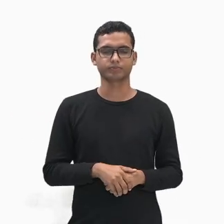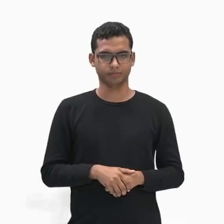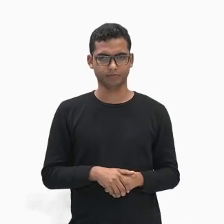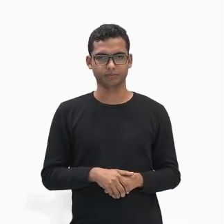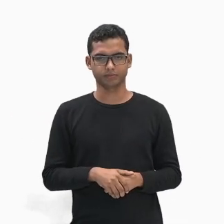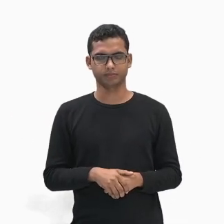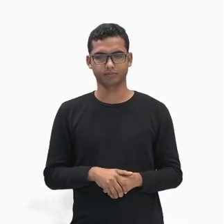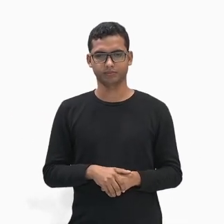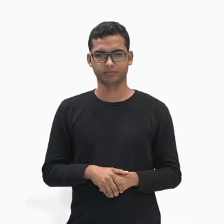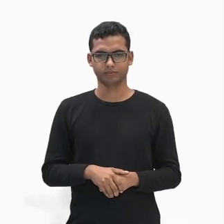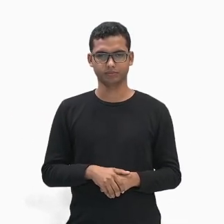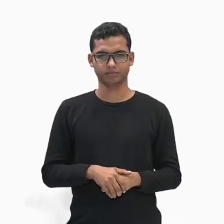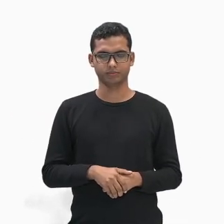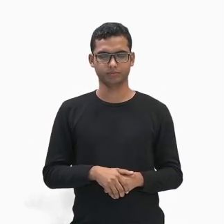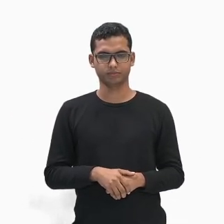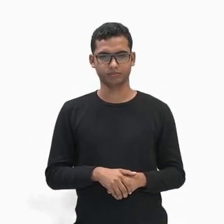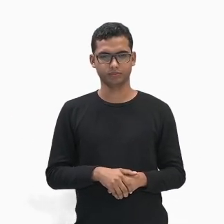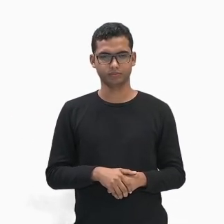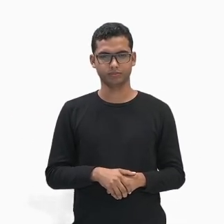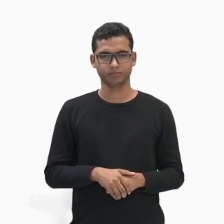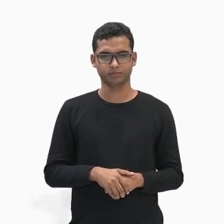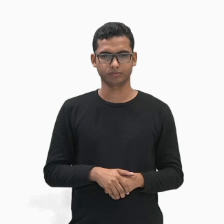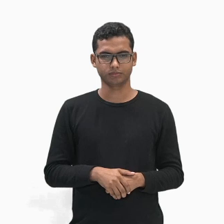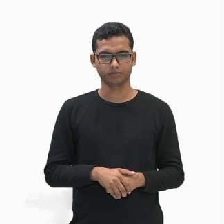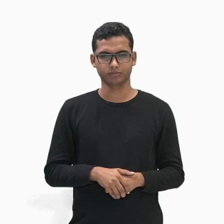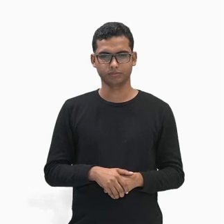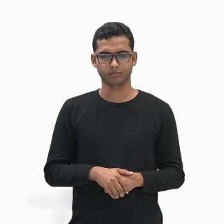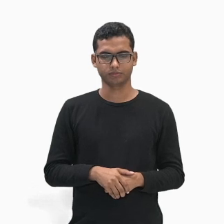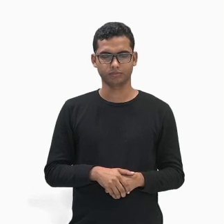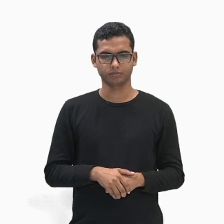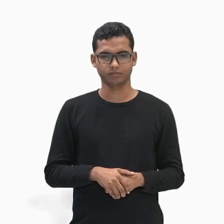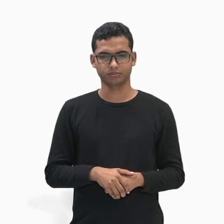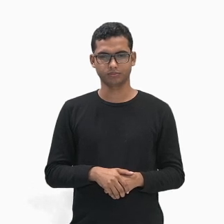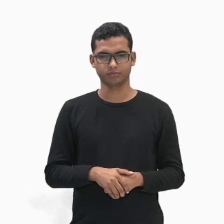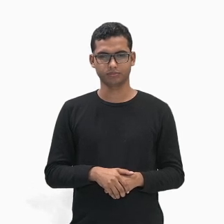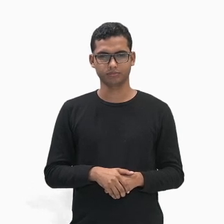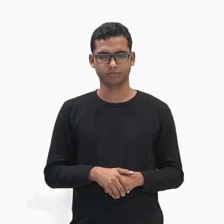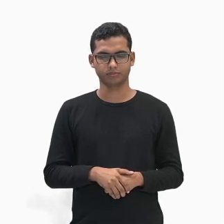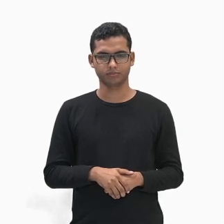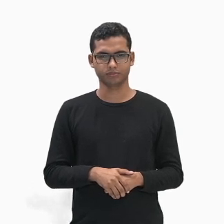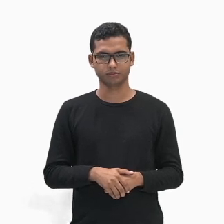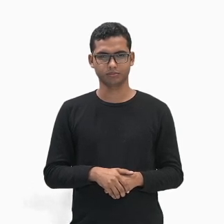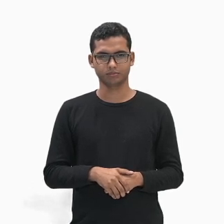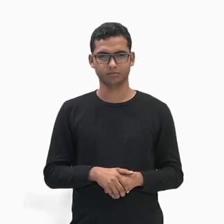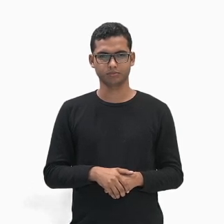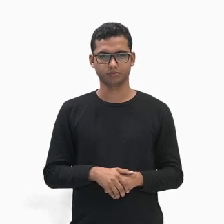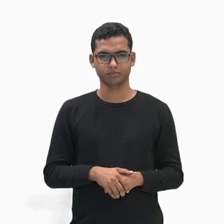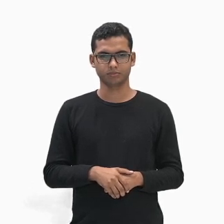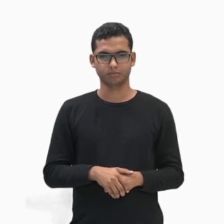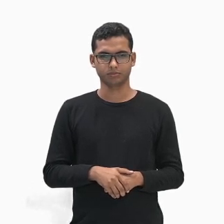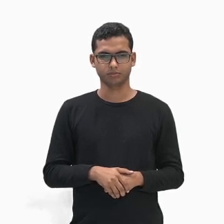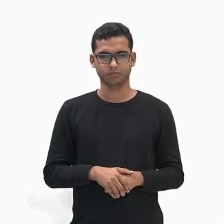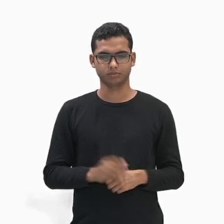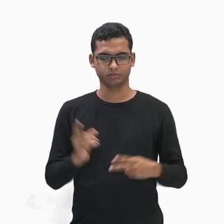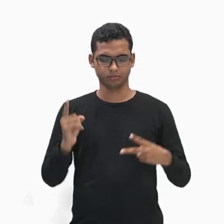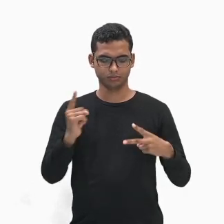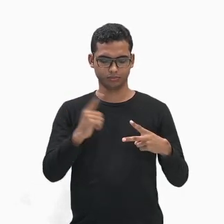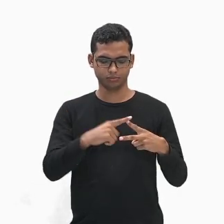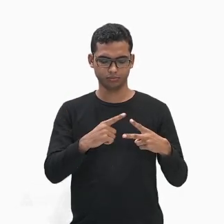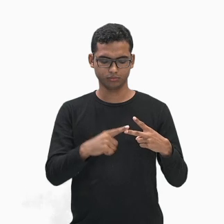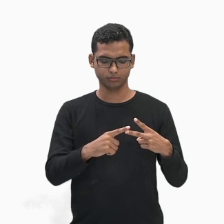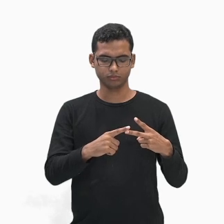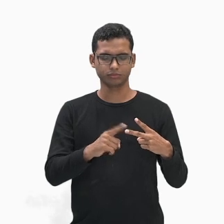Aí você observa aí que o estudo da diferença da eletrostática para